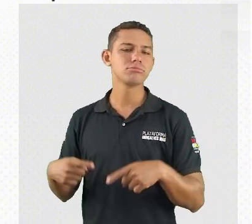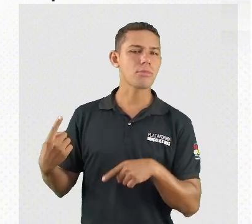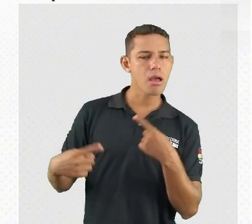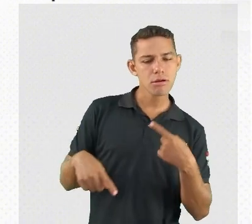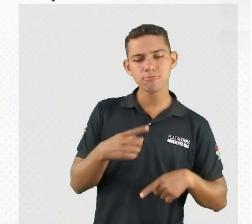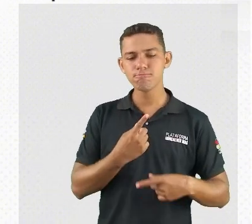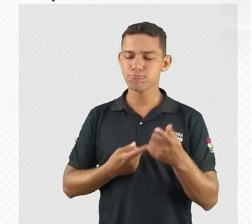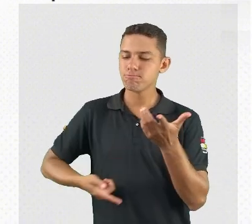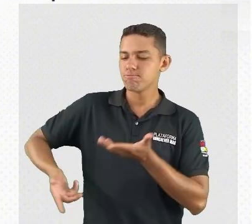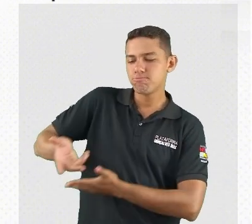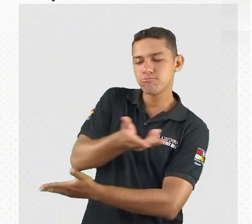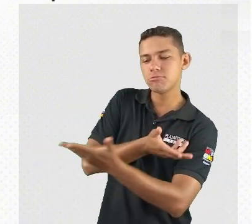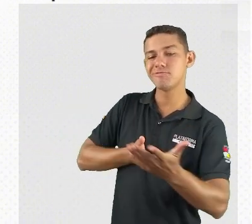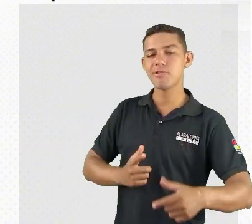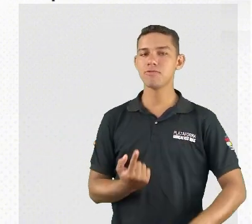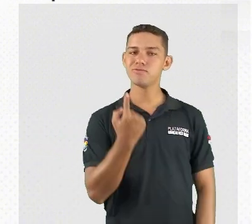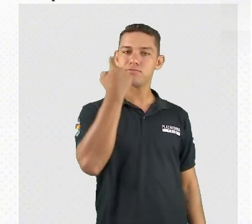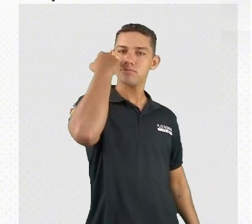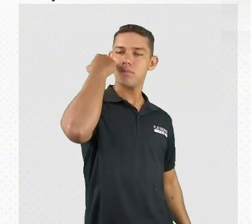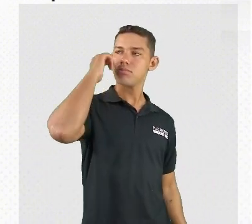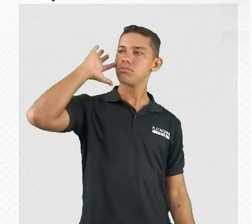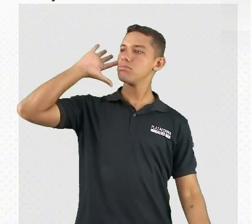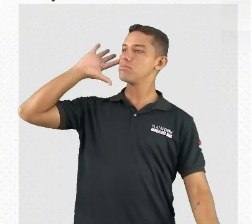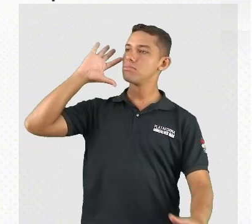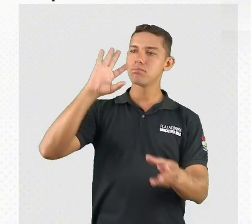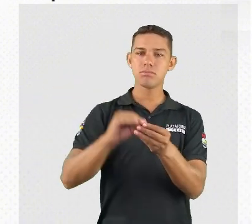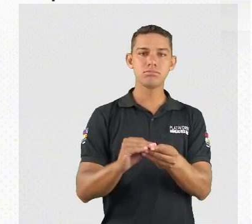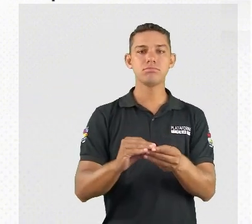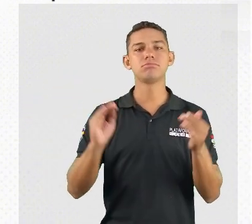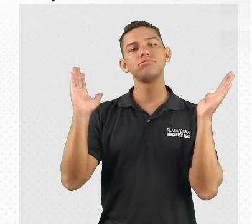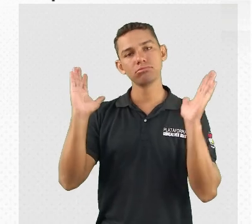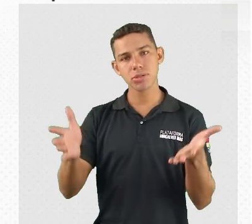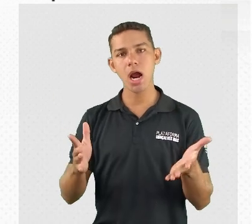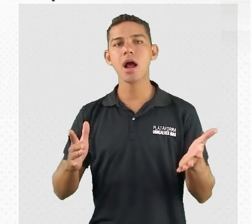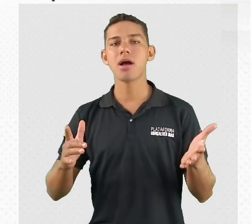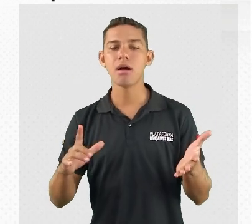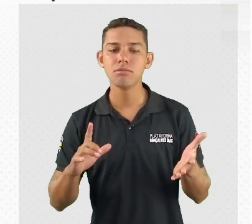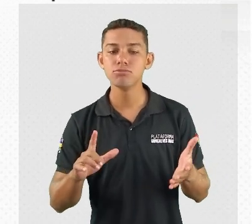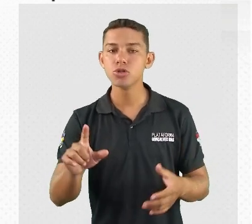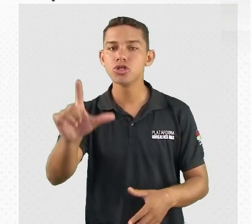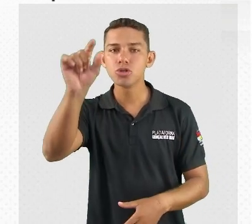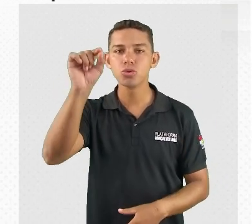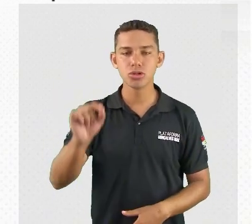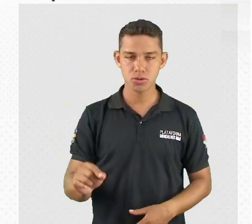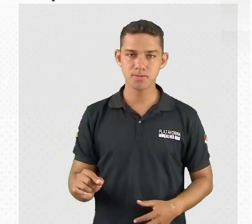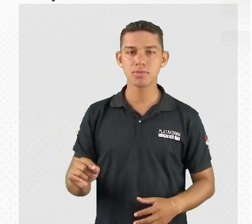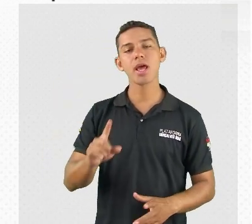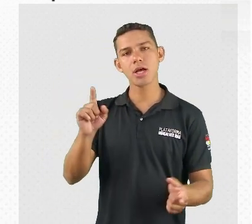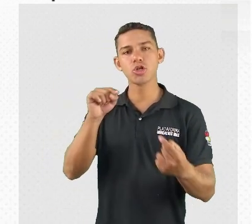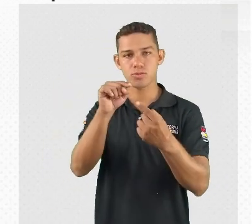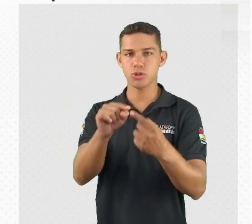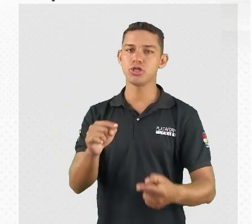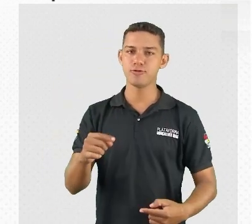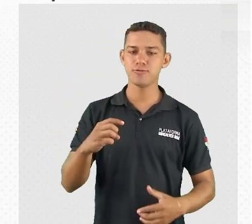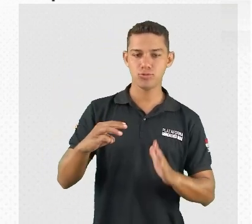qual ele já nasceu, digamos, marcado, que é a sua finalidade.